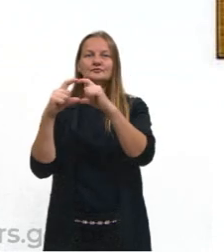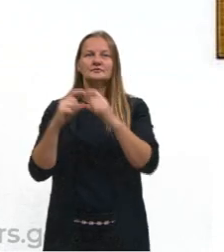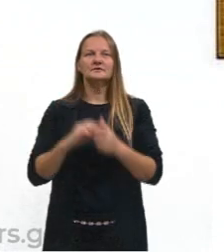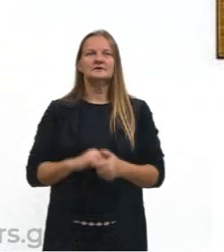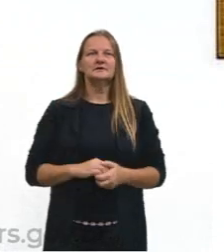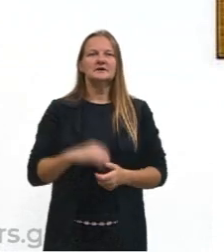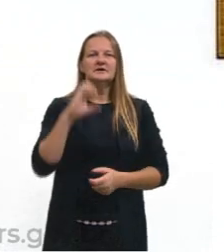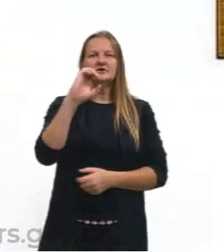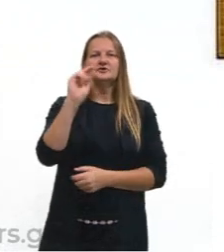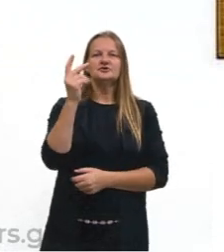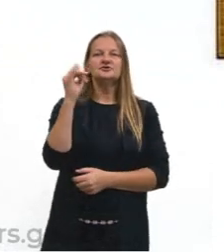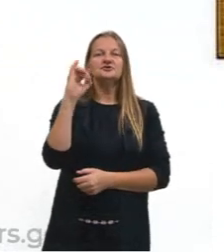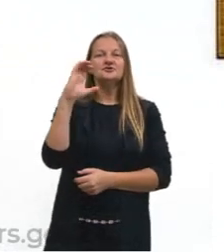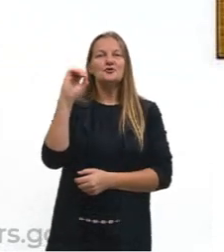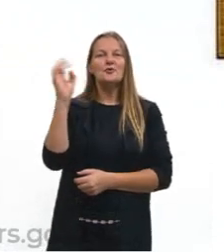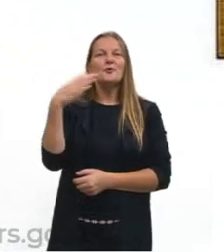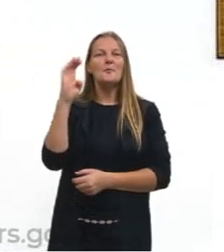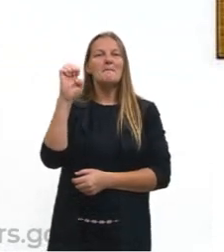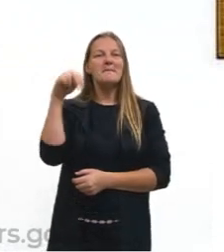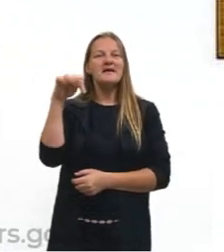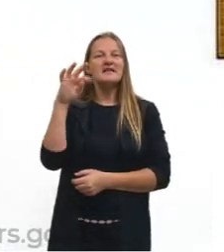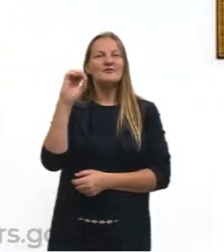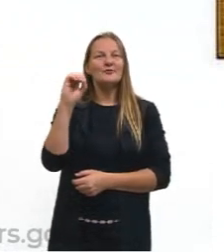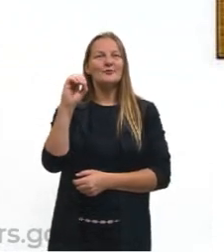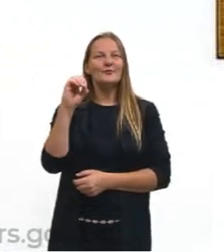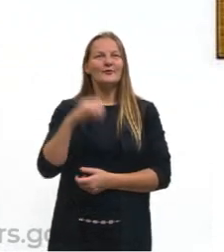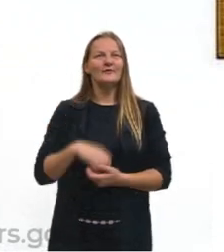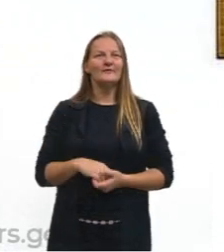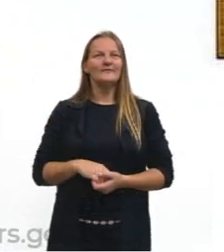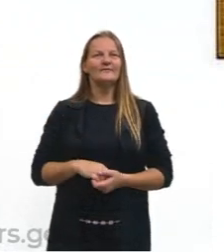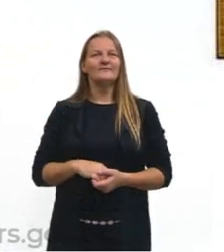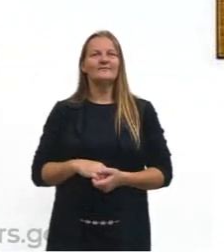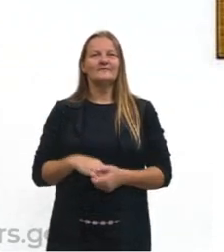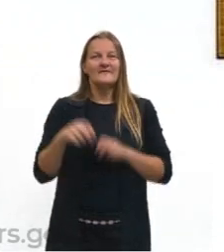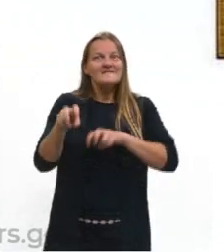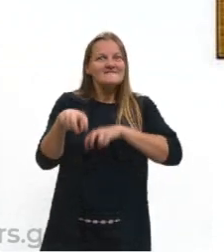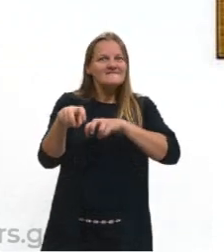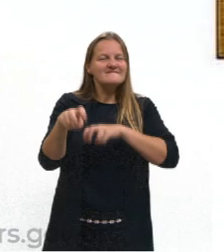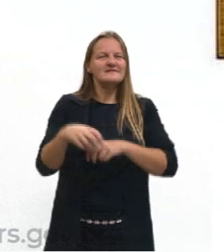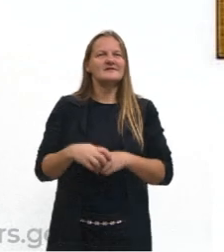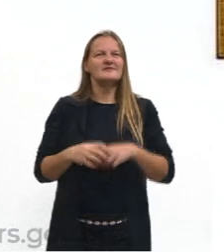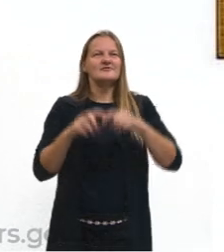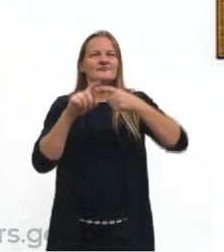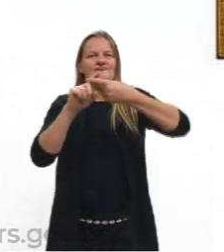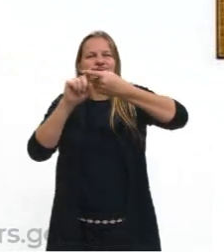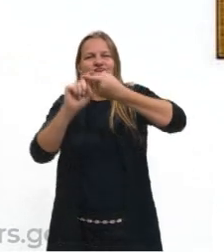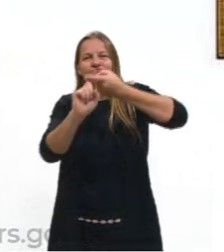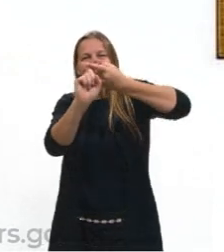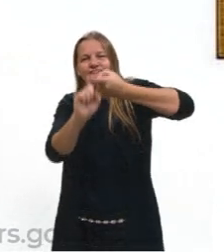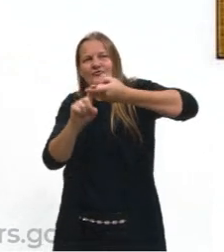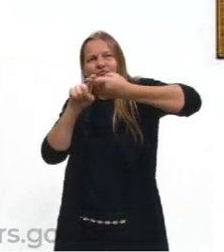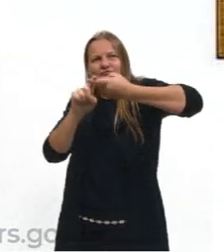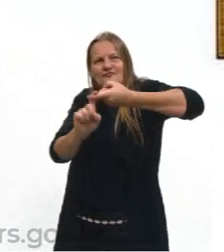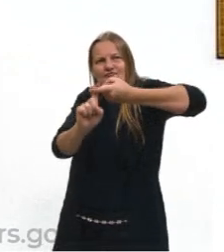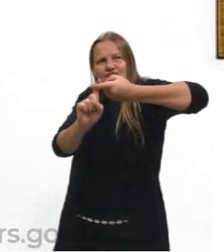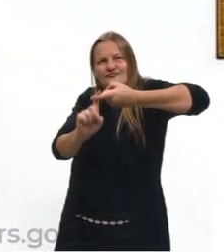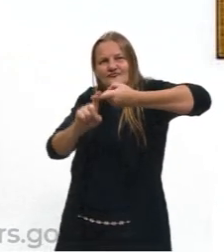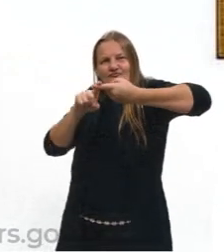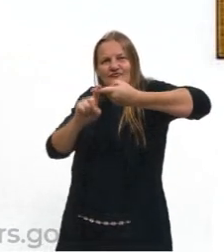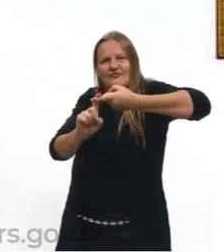né ele tá pendurado num Abismo se segurando só lhe um galinho e ele